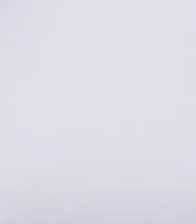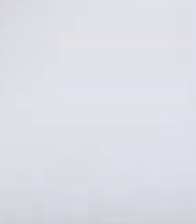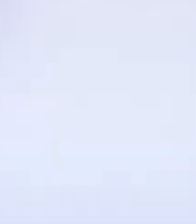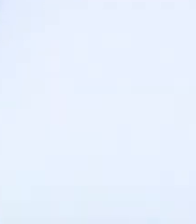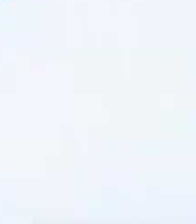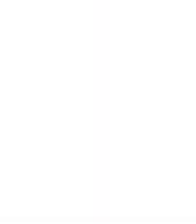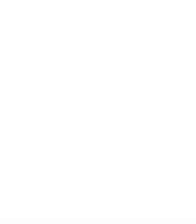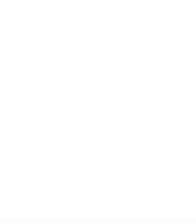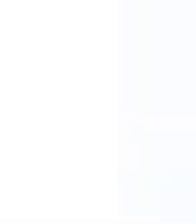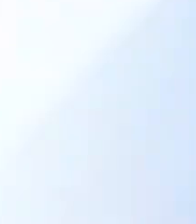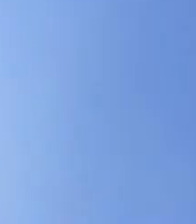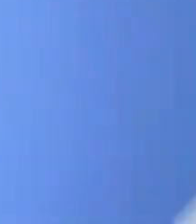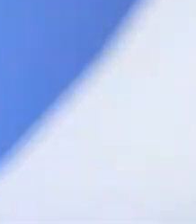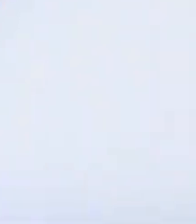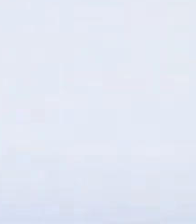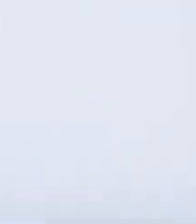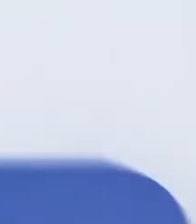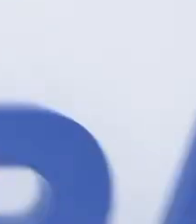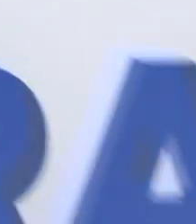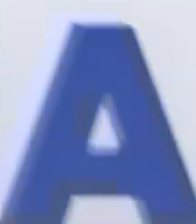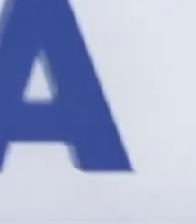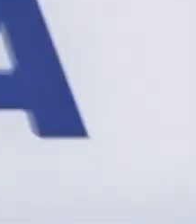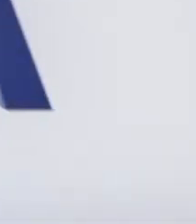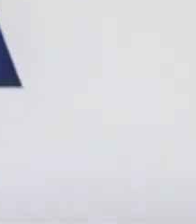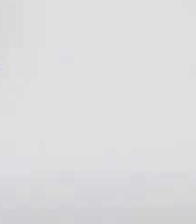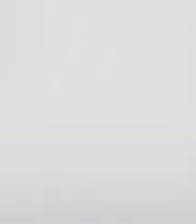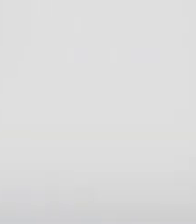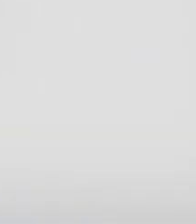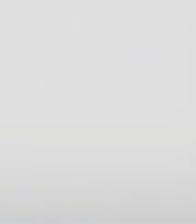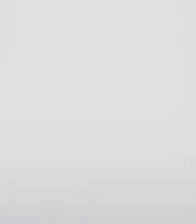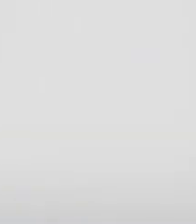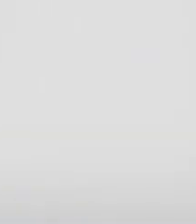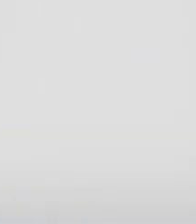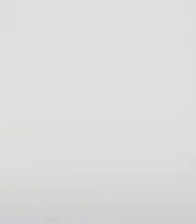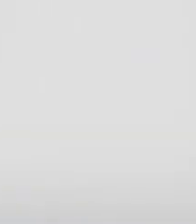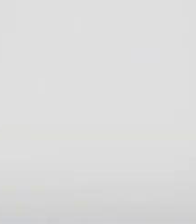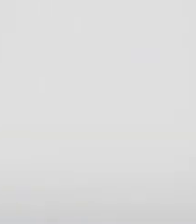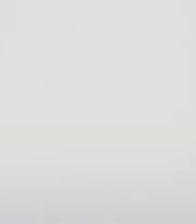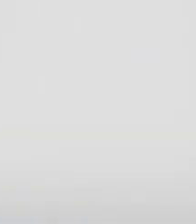TV Câmara, Campinas.